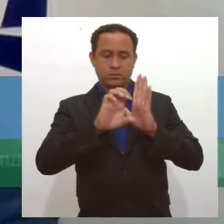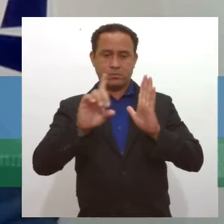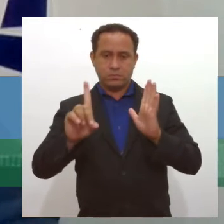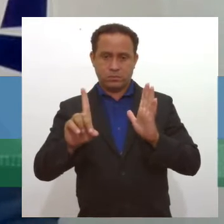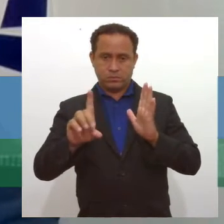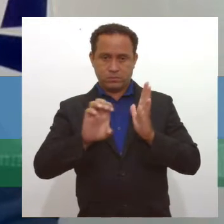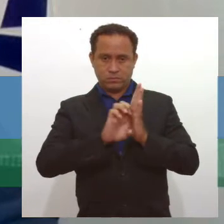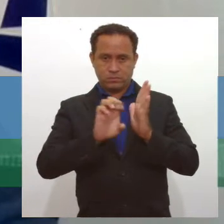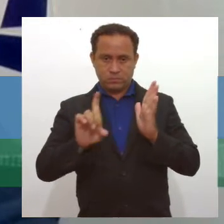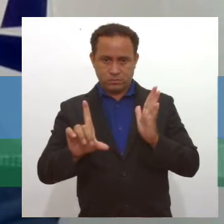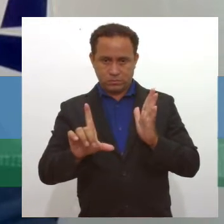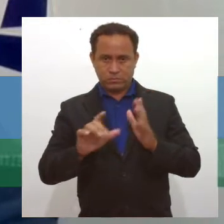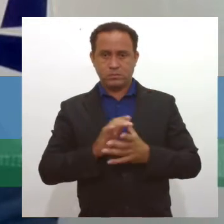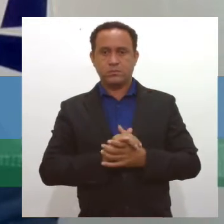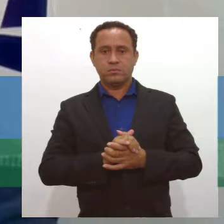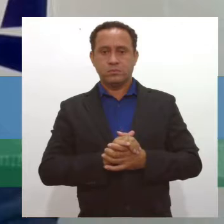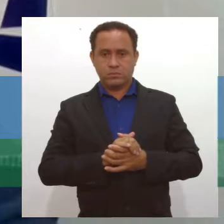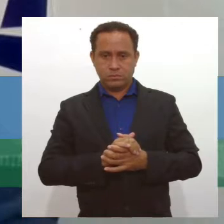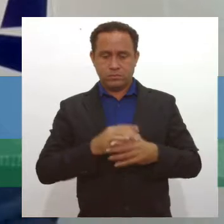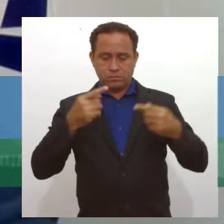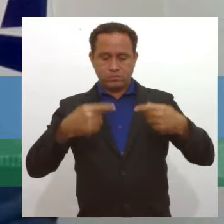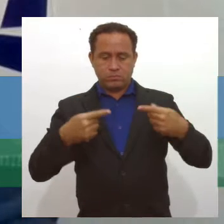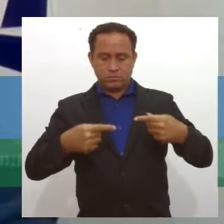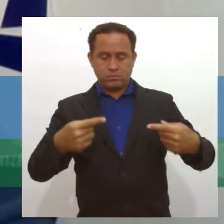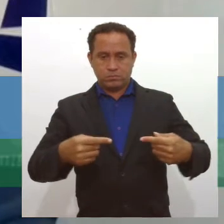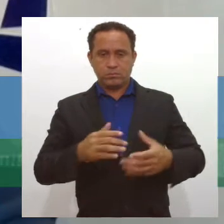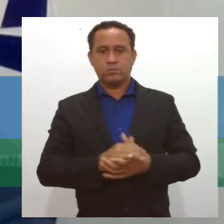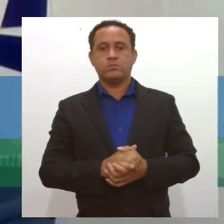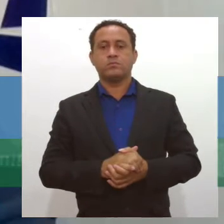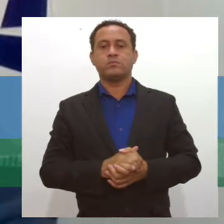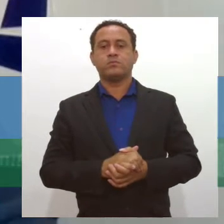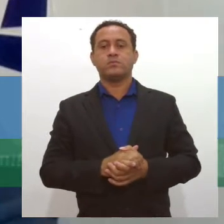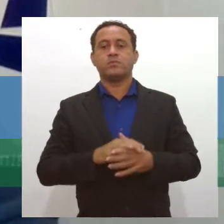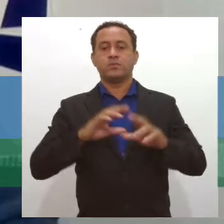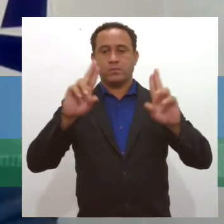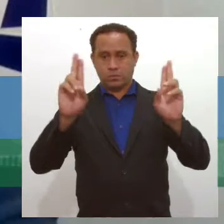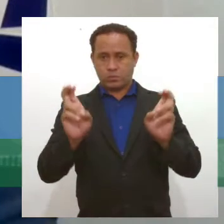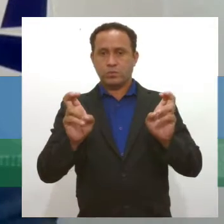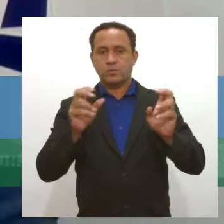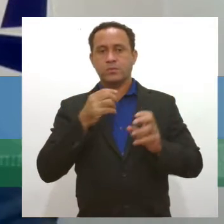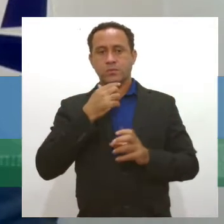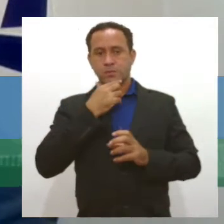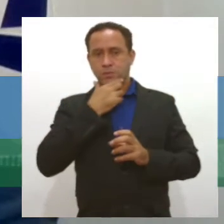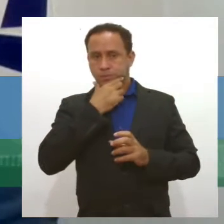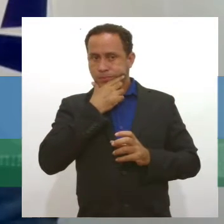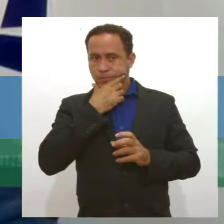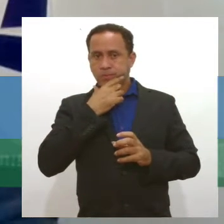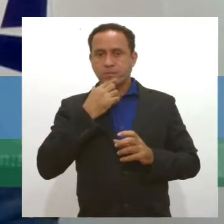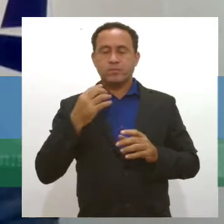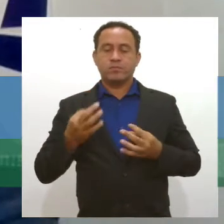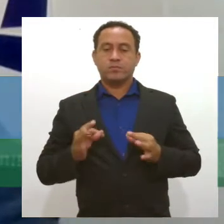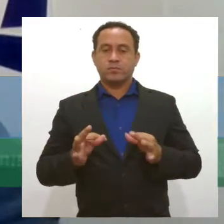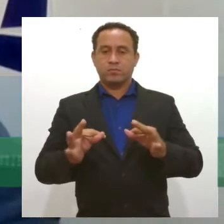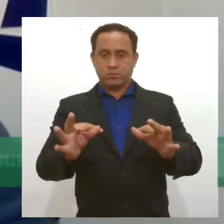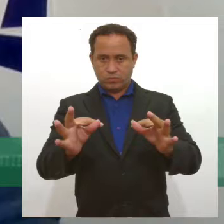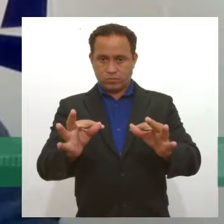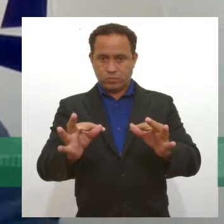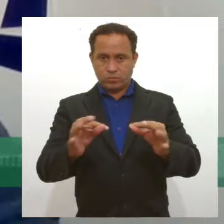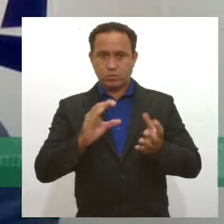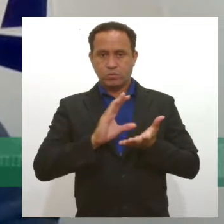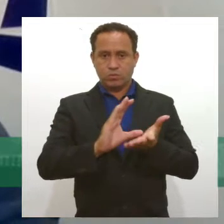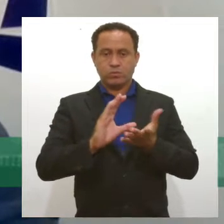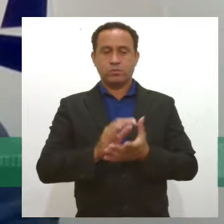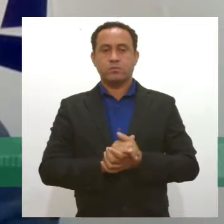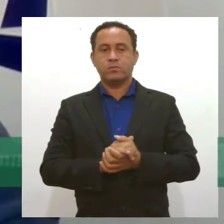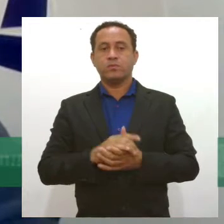selecionem essas startups através de desafios, né? Inclusive existe um termo aí chamado encomenda tecnológica, que é uma